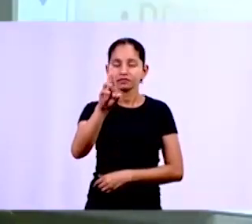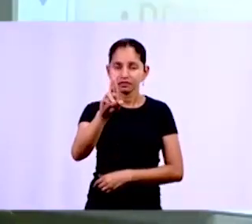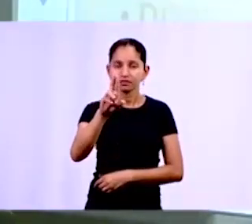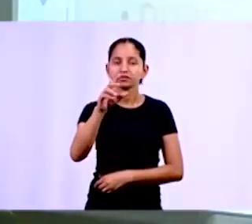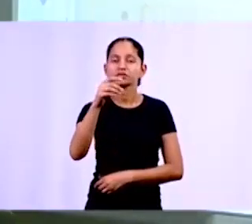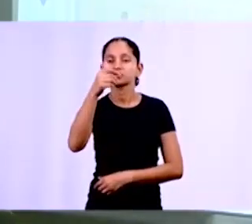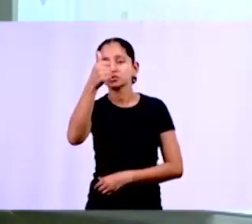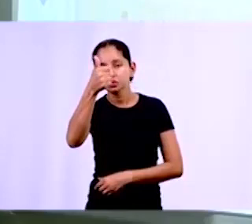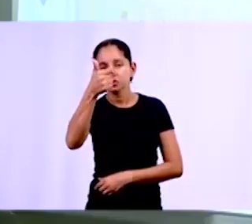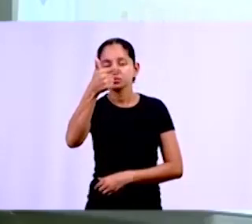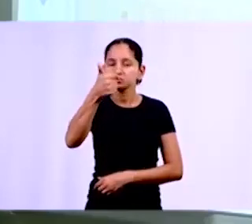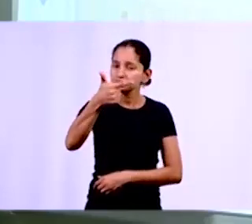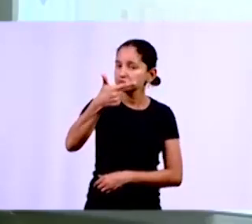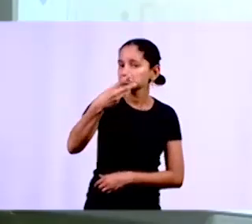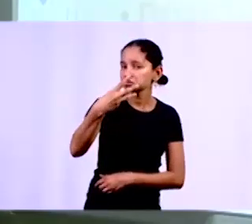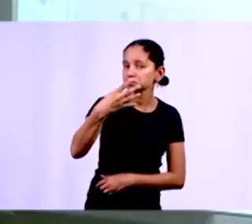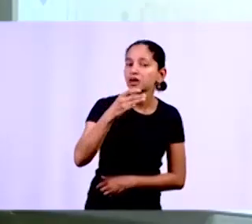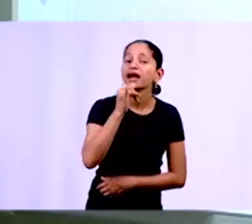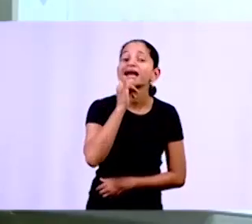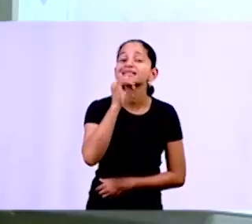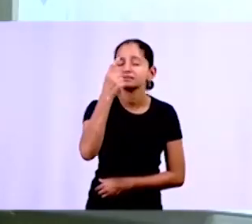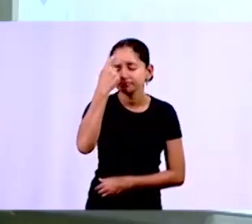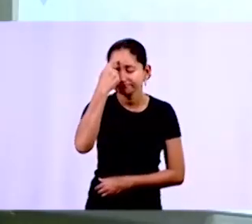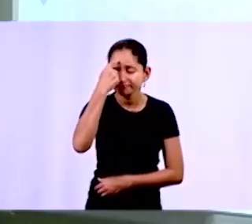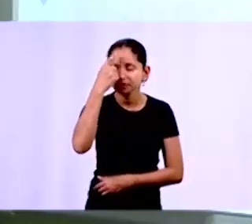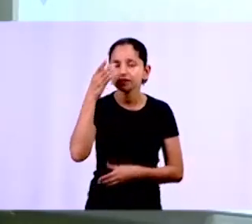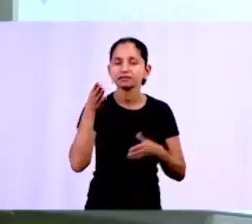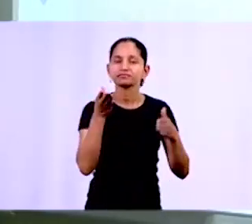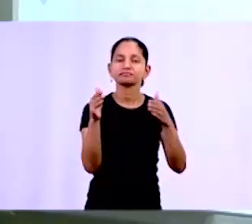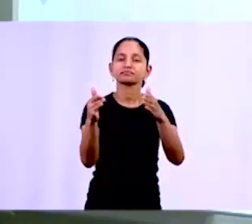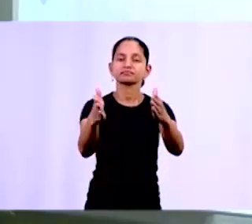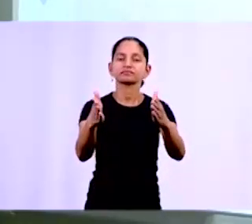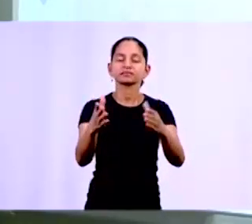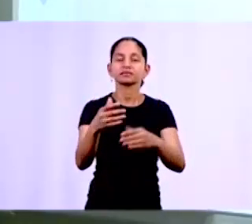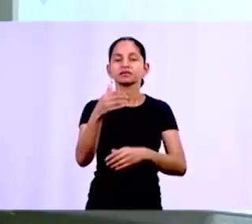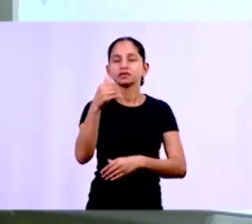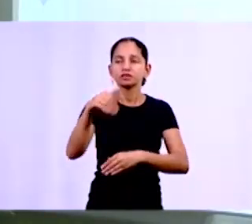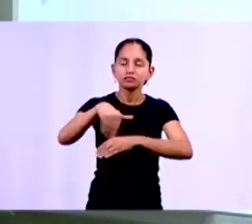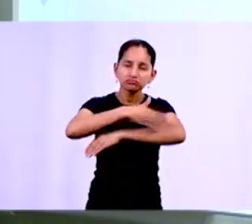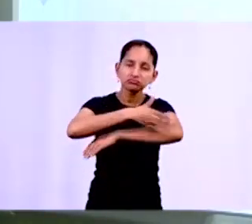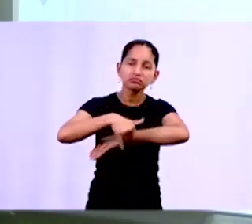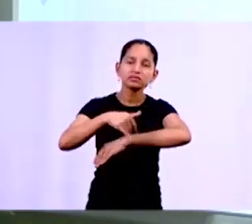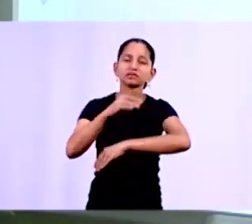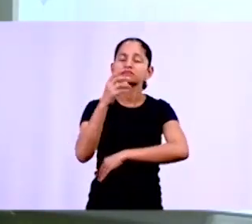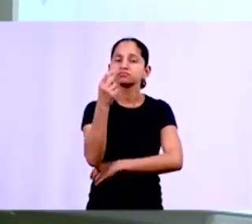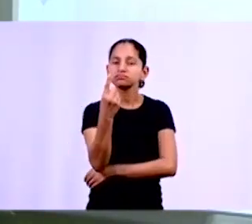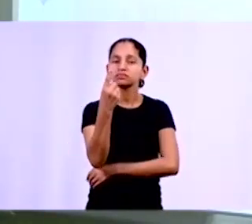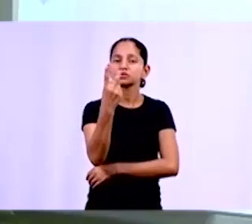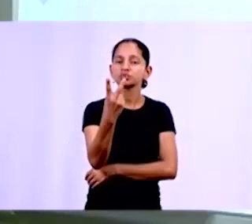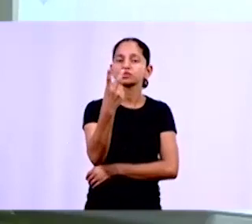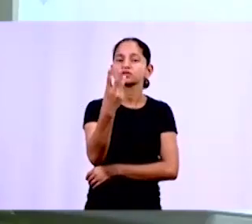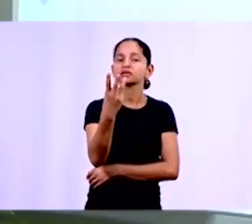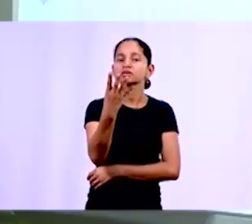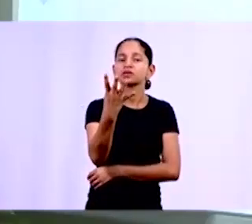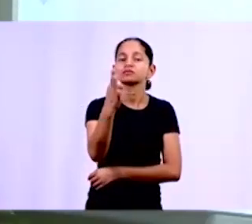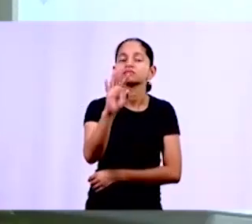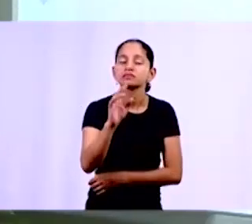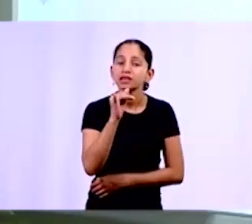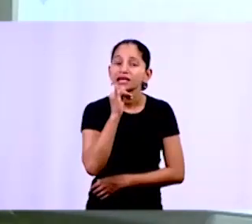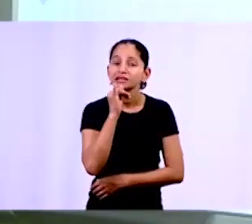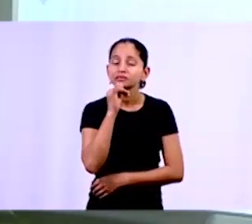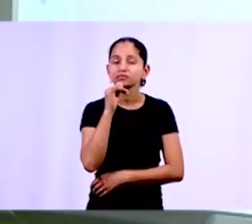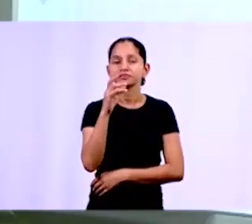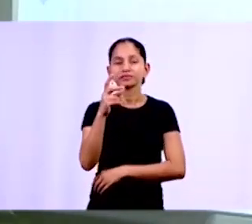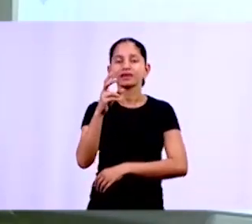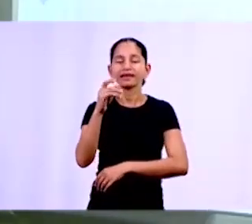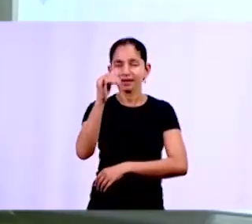É o número de... Imagina uma estrada onde eu tenho uma via, 2 vias, 3 vias. Se eu tiver 3 vias, eu consigo andar com 3 carros ao mesmo